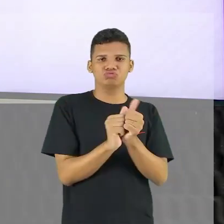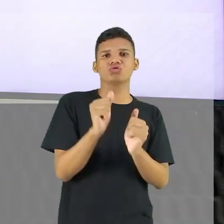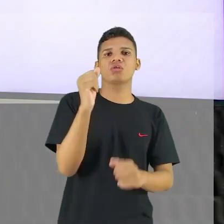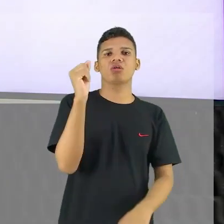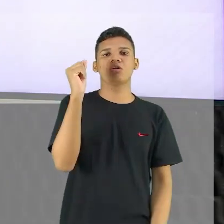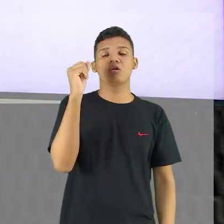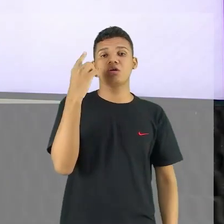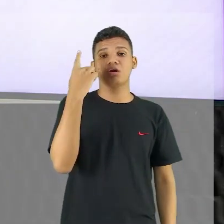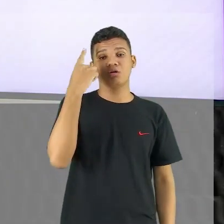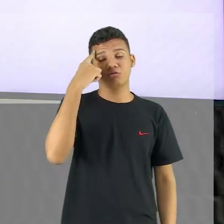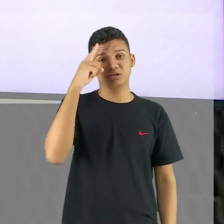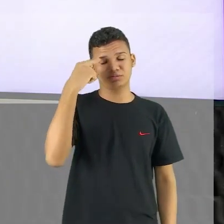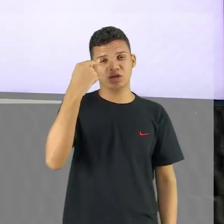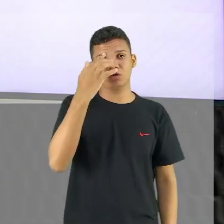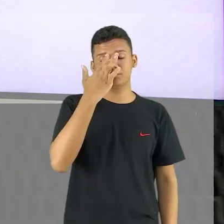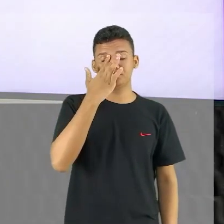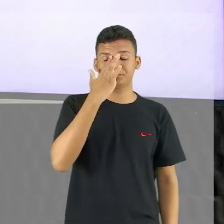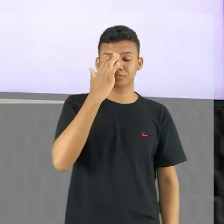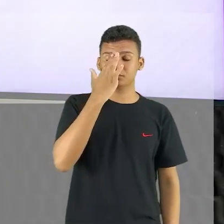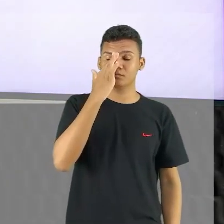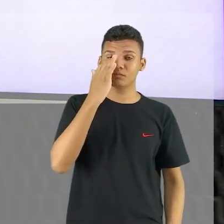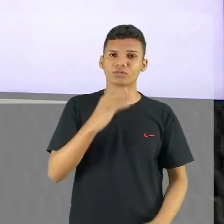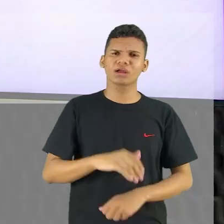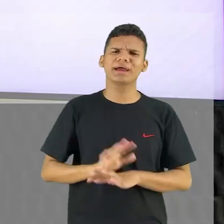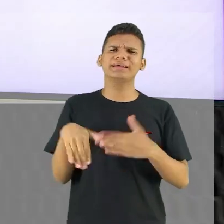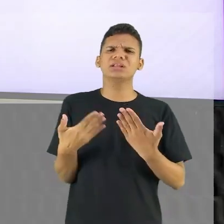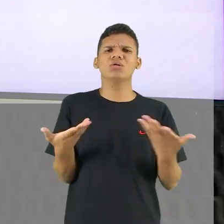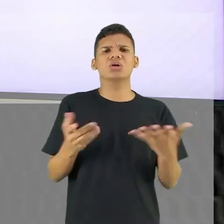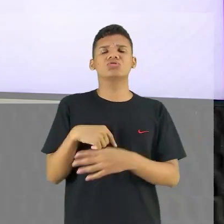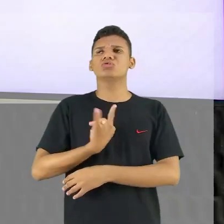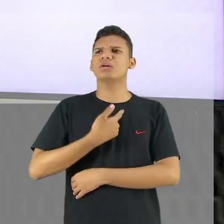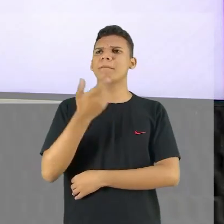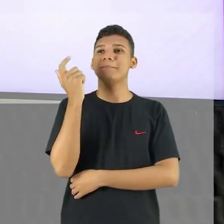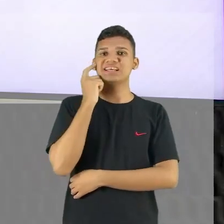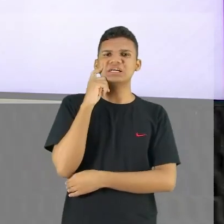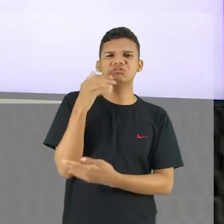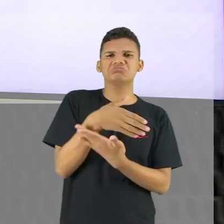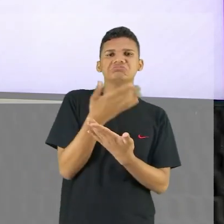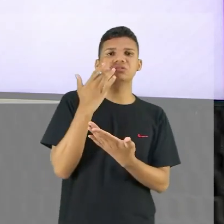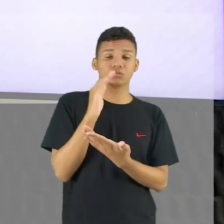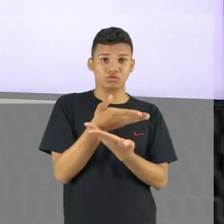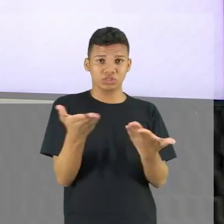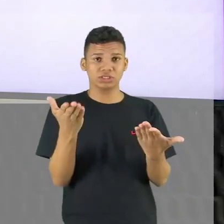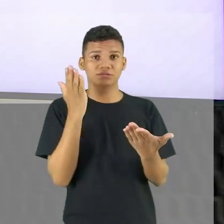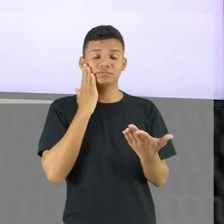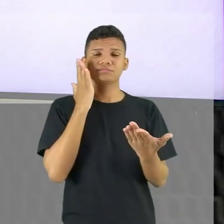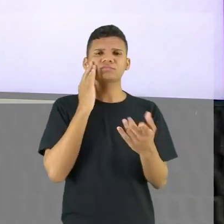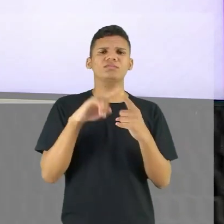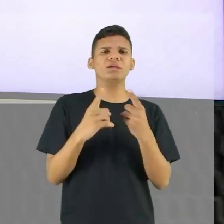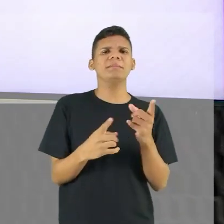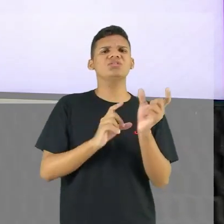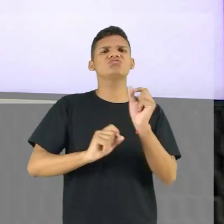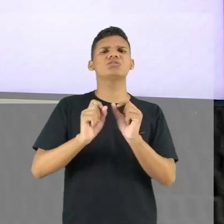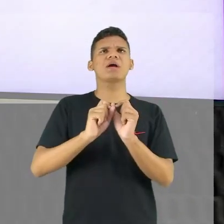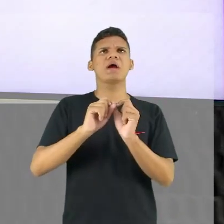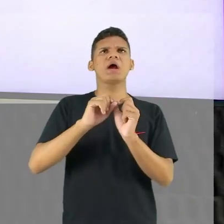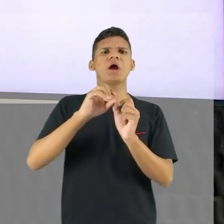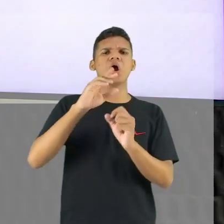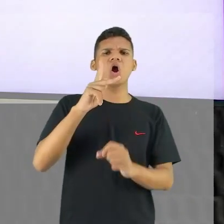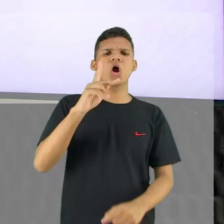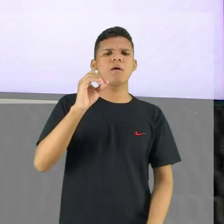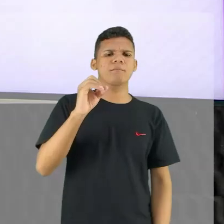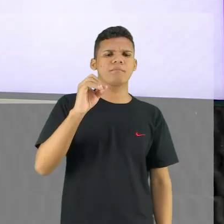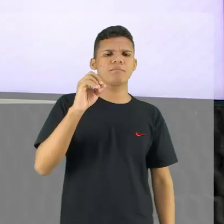Para a gente fazer uma comparação, um paralelo, vamos pensar, talvez vocês já ouviram, no termo portunhol. O que é